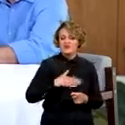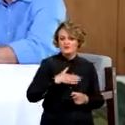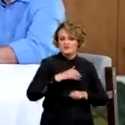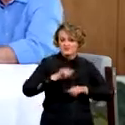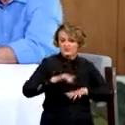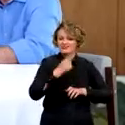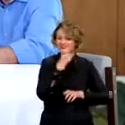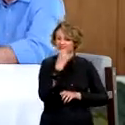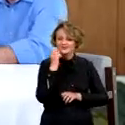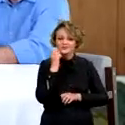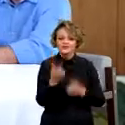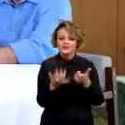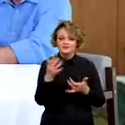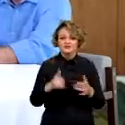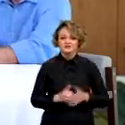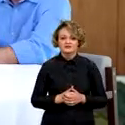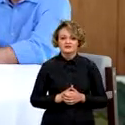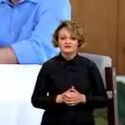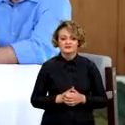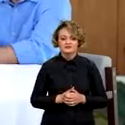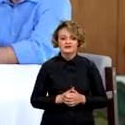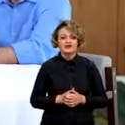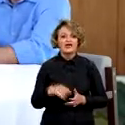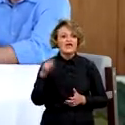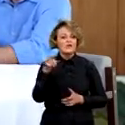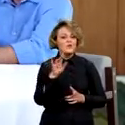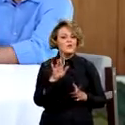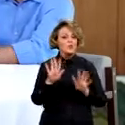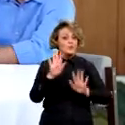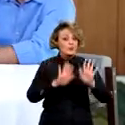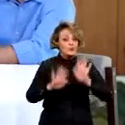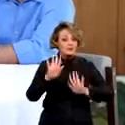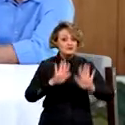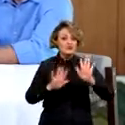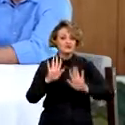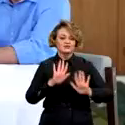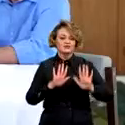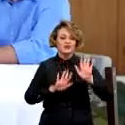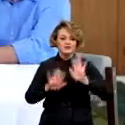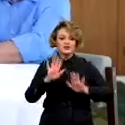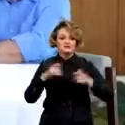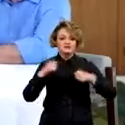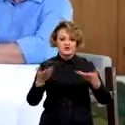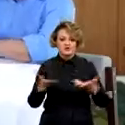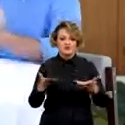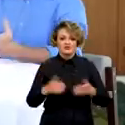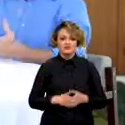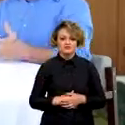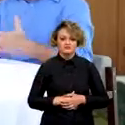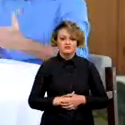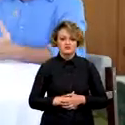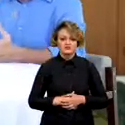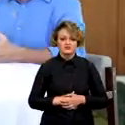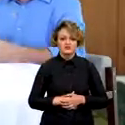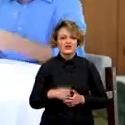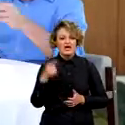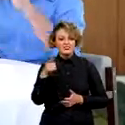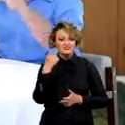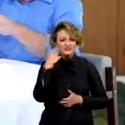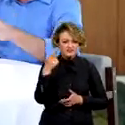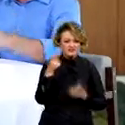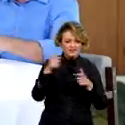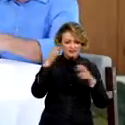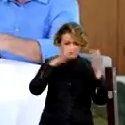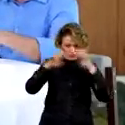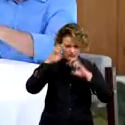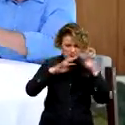meses piores em relação à queimada. É um cuidado particular que tem que se ter agora. A gente está com um braço, com gente suficiente para